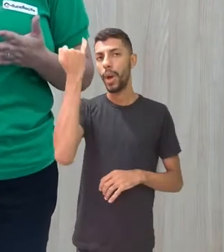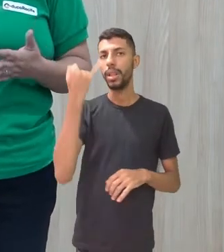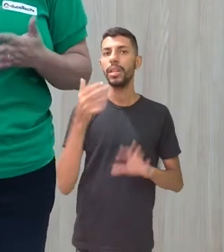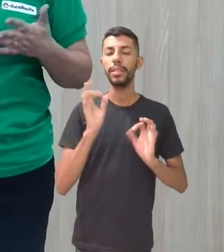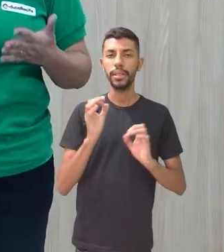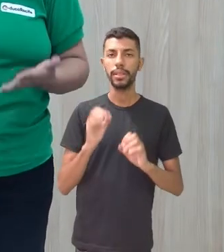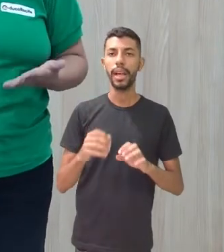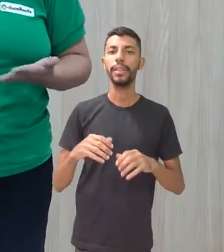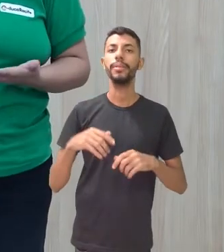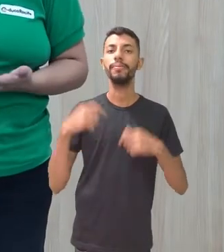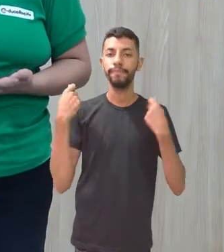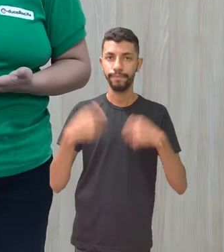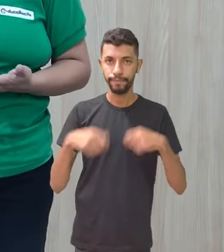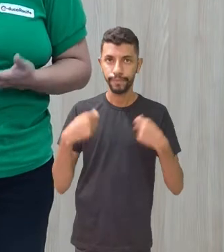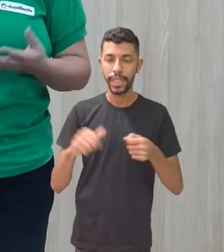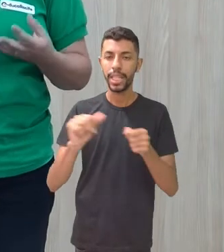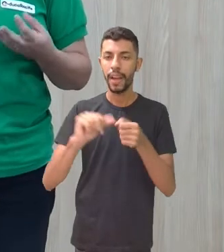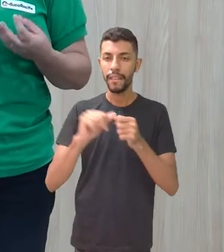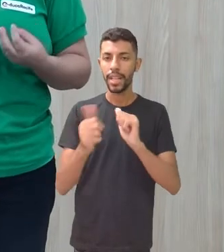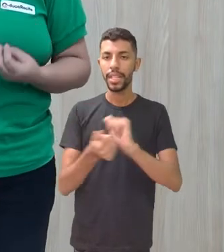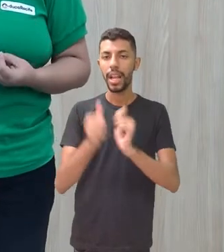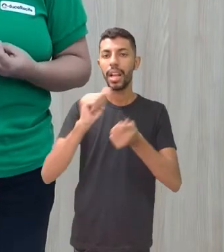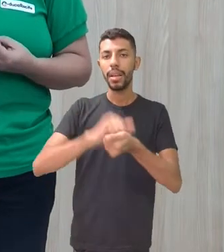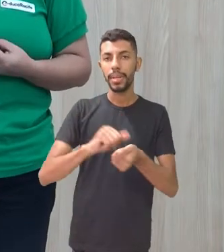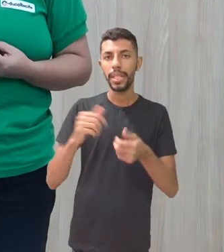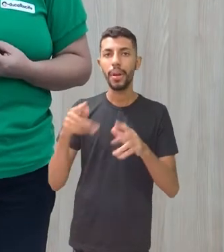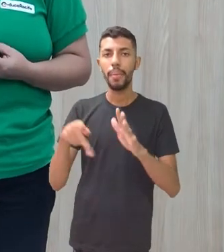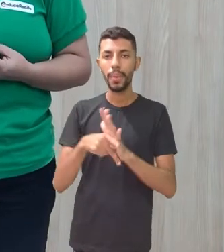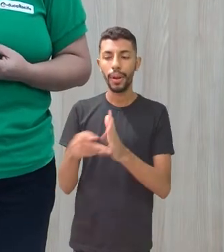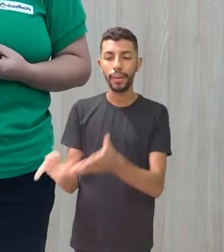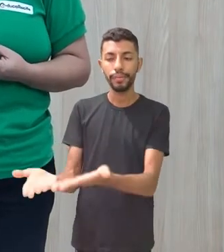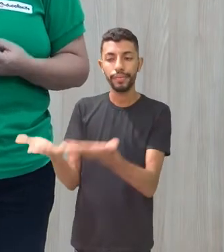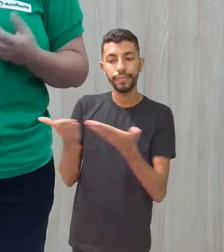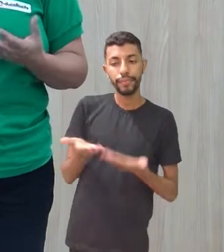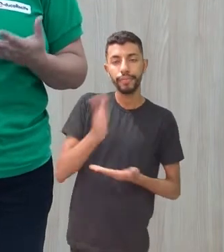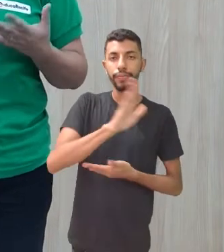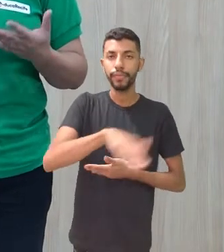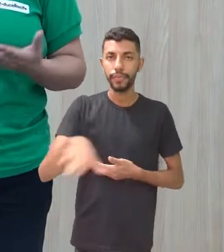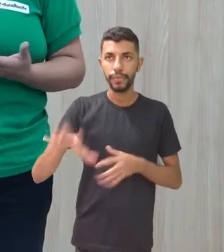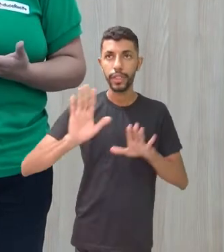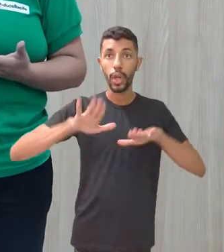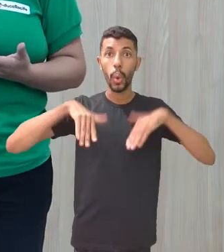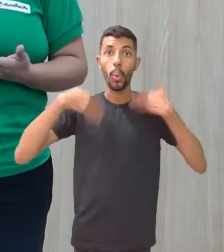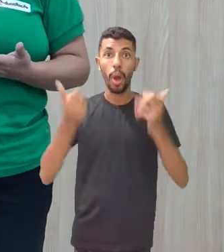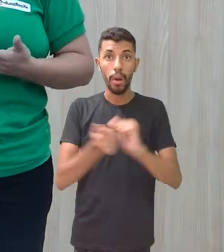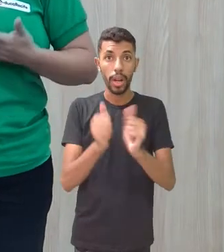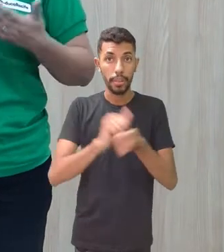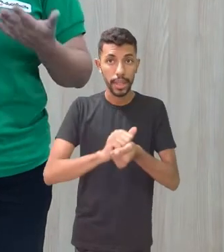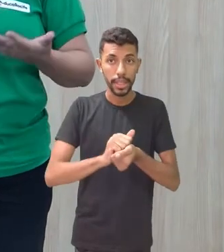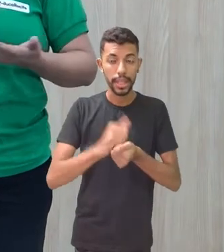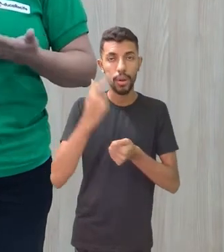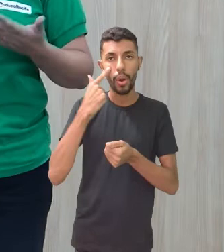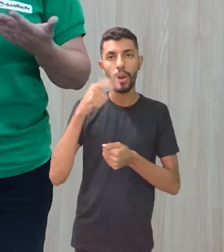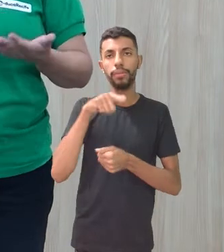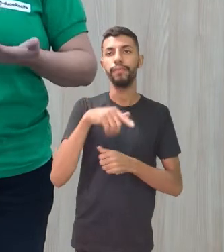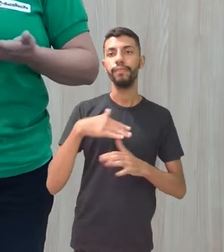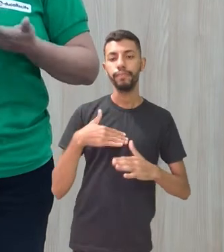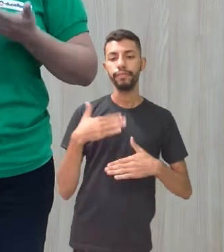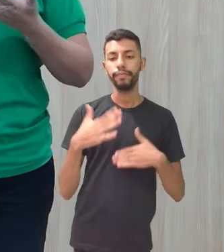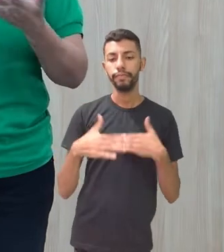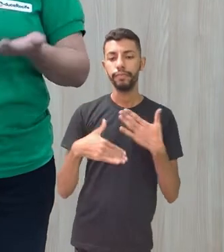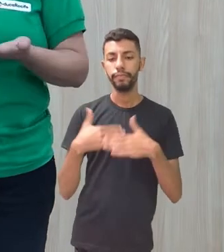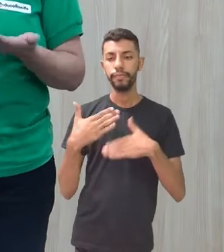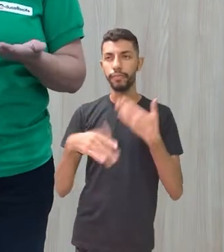sejam feitas adaptações para receber essas crianças. Quais adaptações? No decorrer